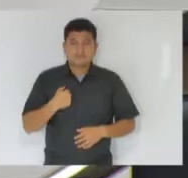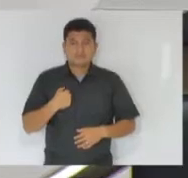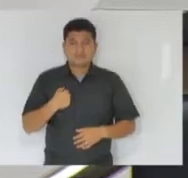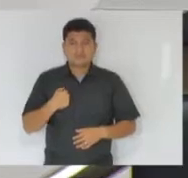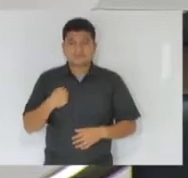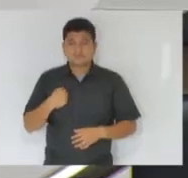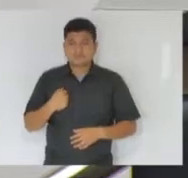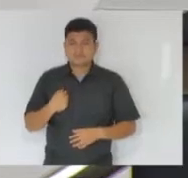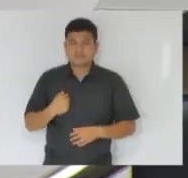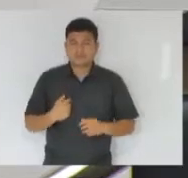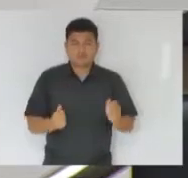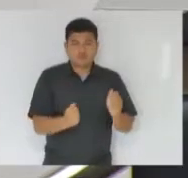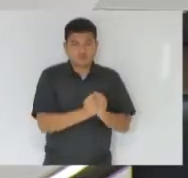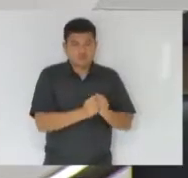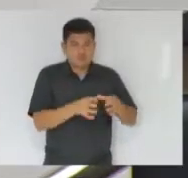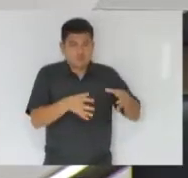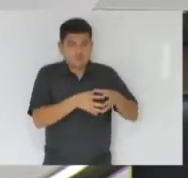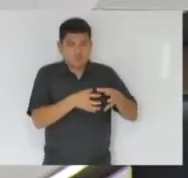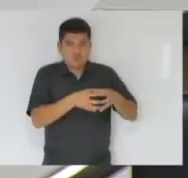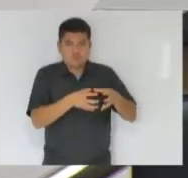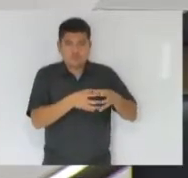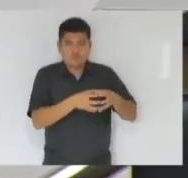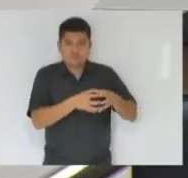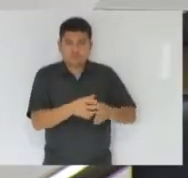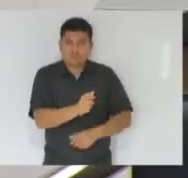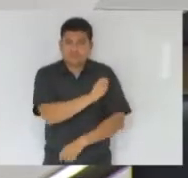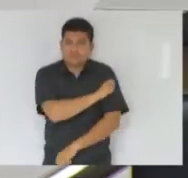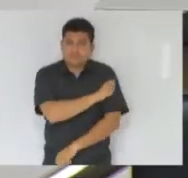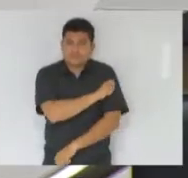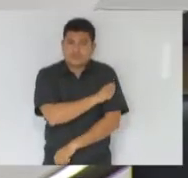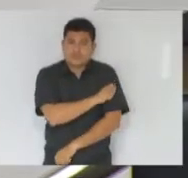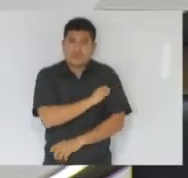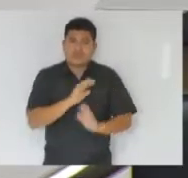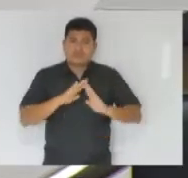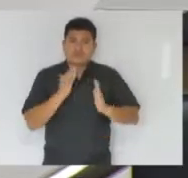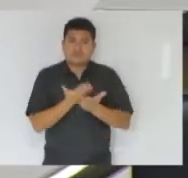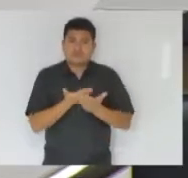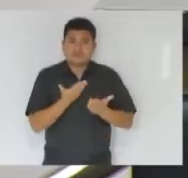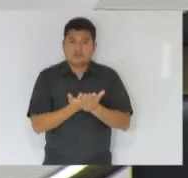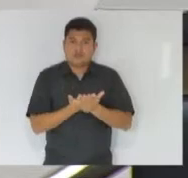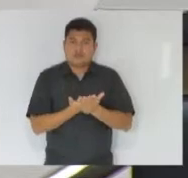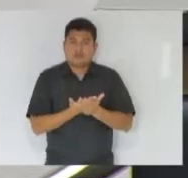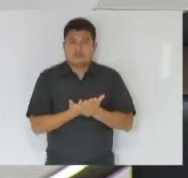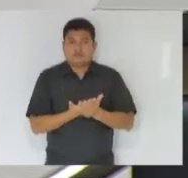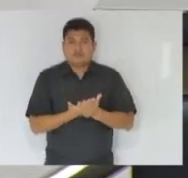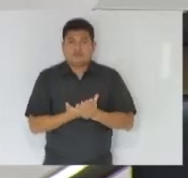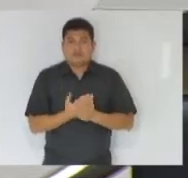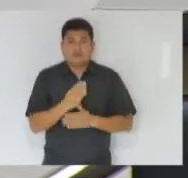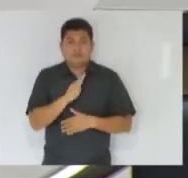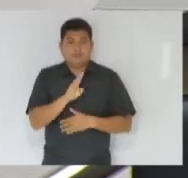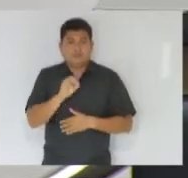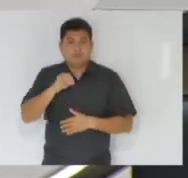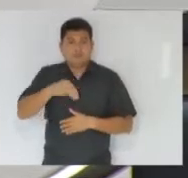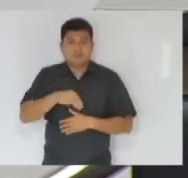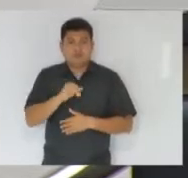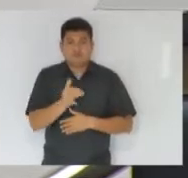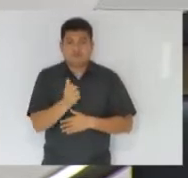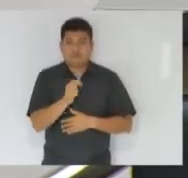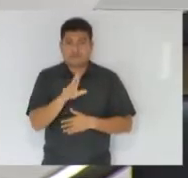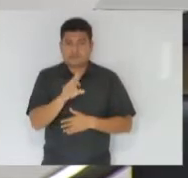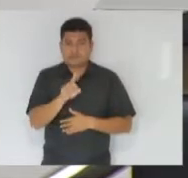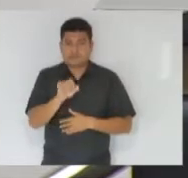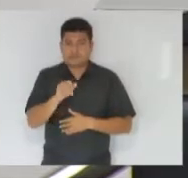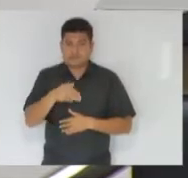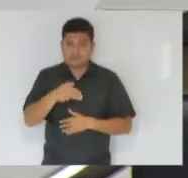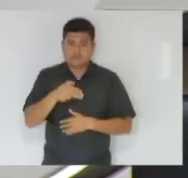os estudantes do Grêmio Estudantil da Escola Estadual de Bom Jardim da Serra, no qual nós tivemos um momento